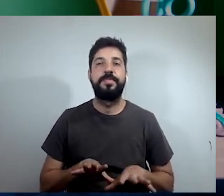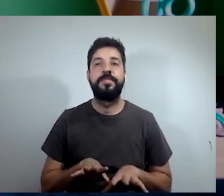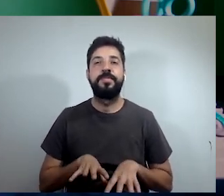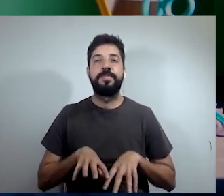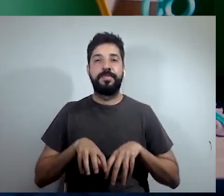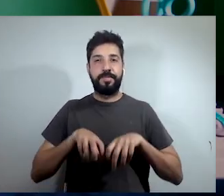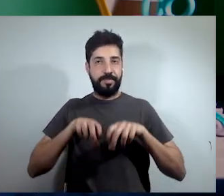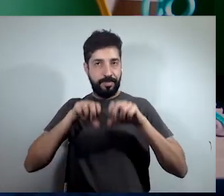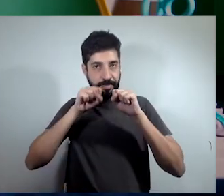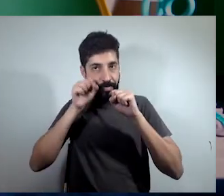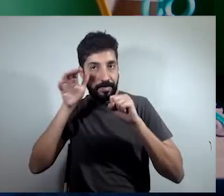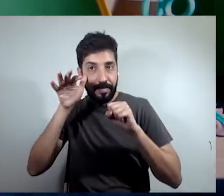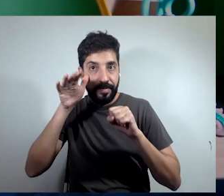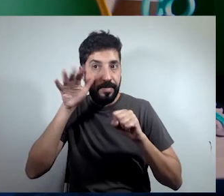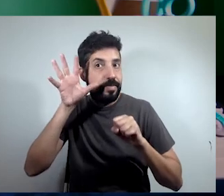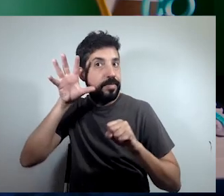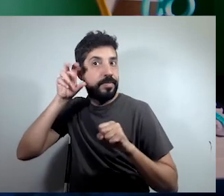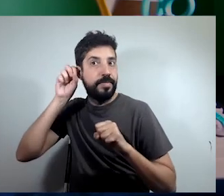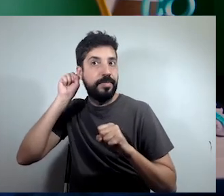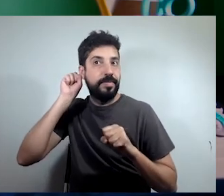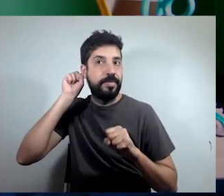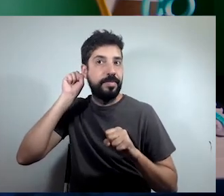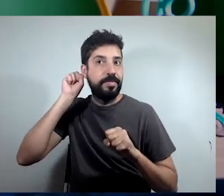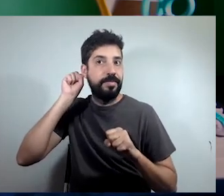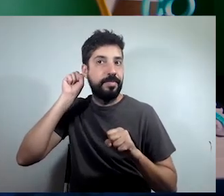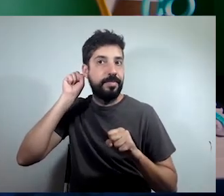respire, observe, escute,